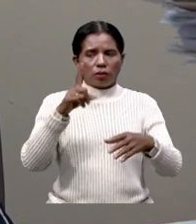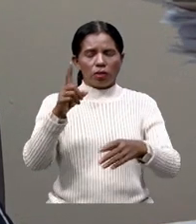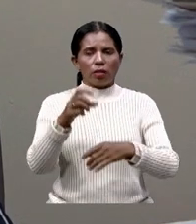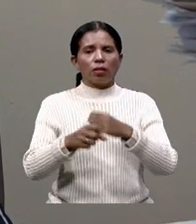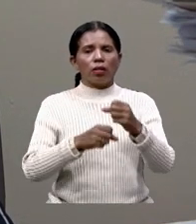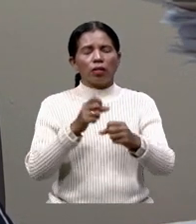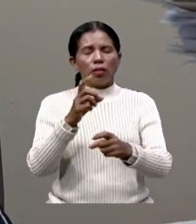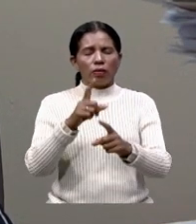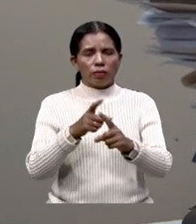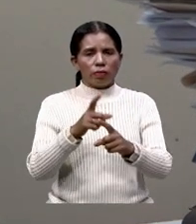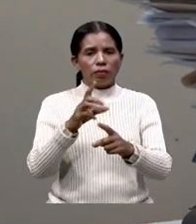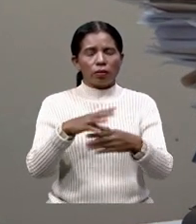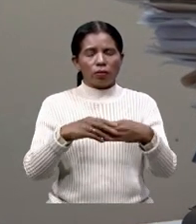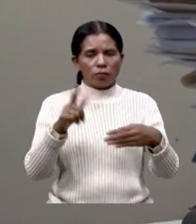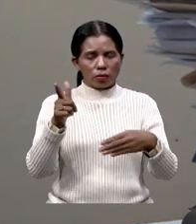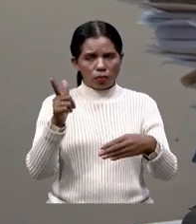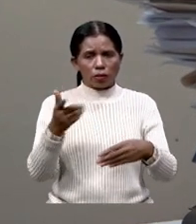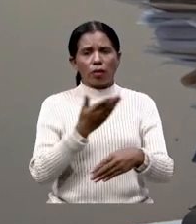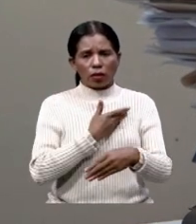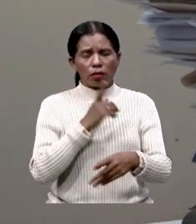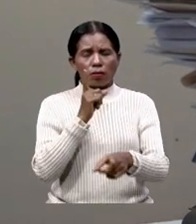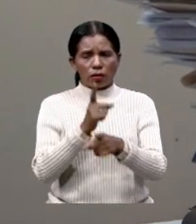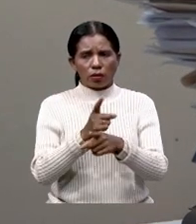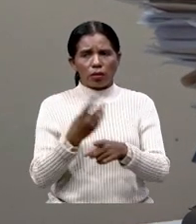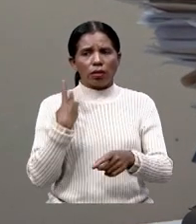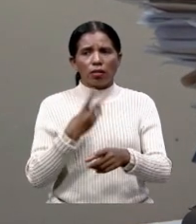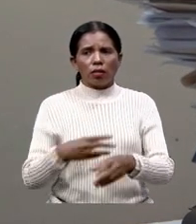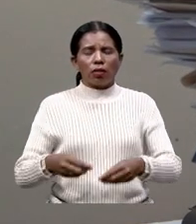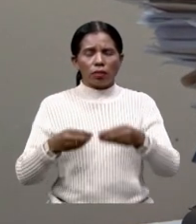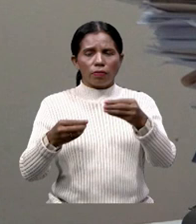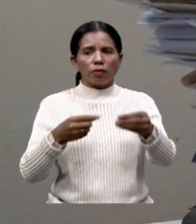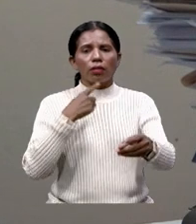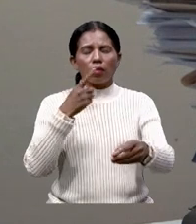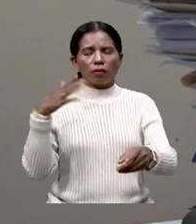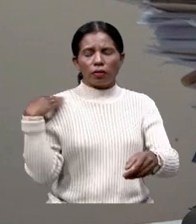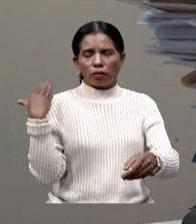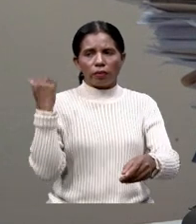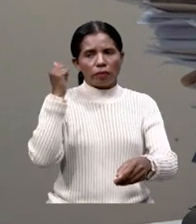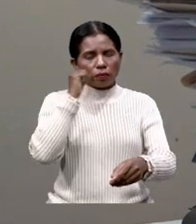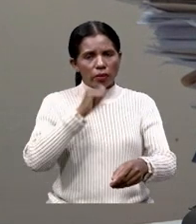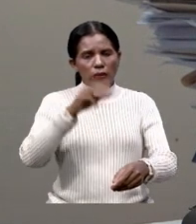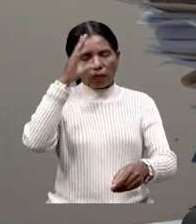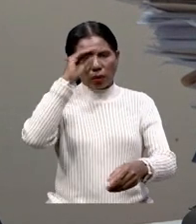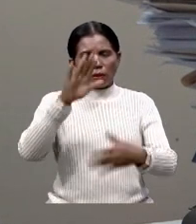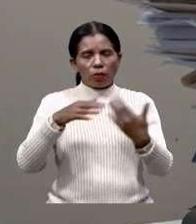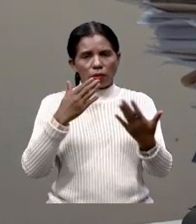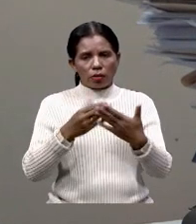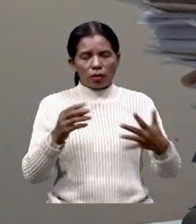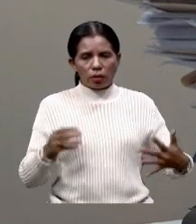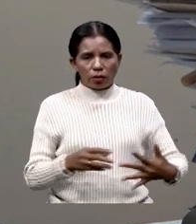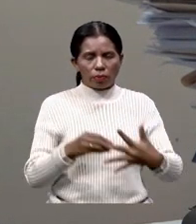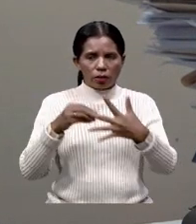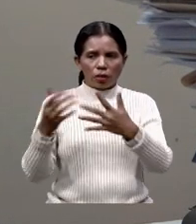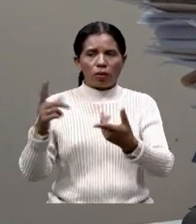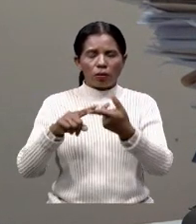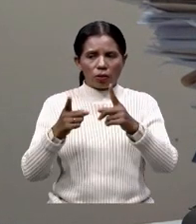de teves né caro de teves ita fo corazem ba ita ne jovem feito mane sira liliu sira